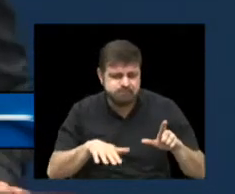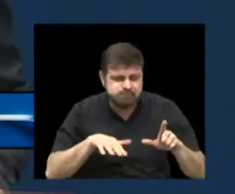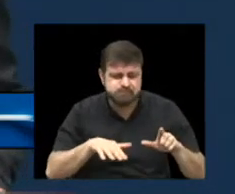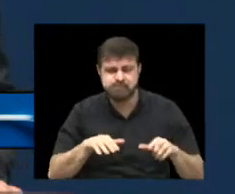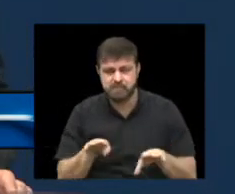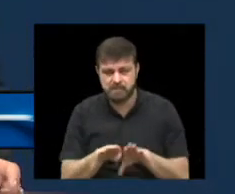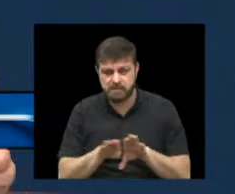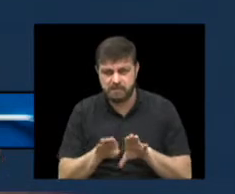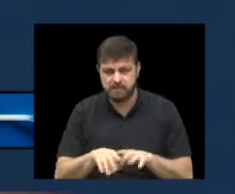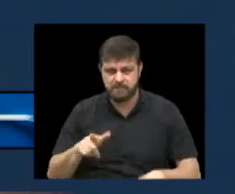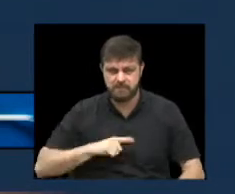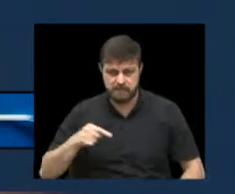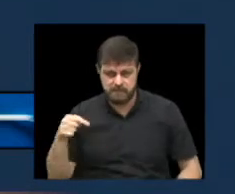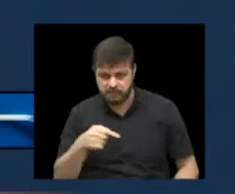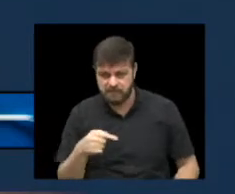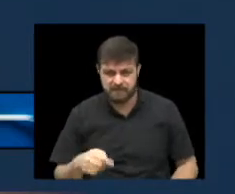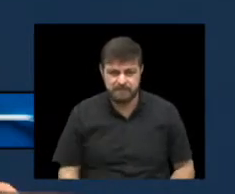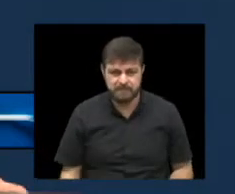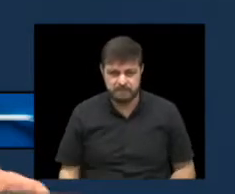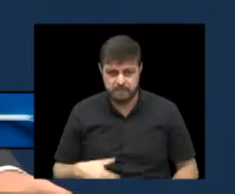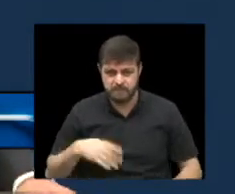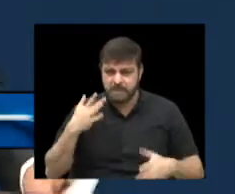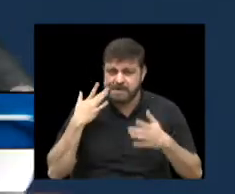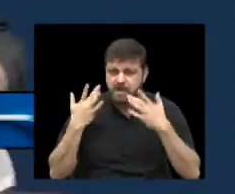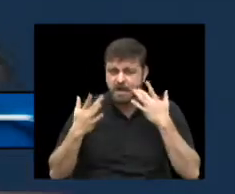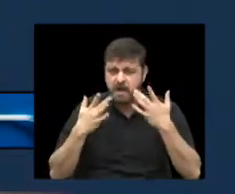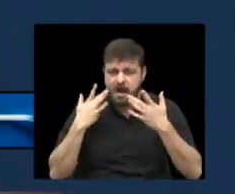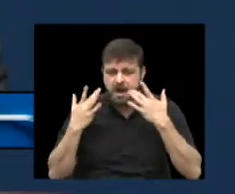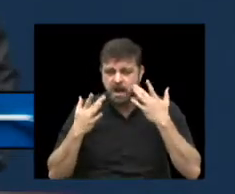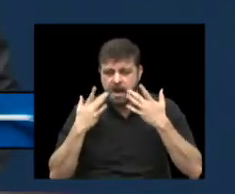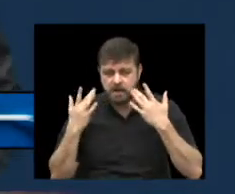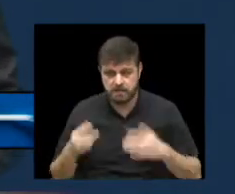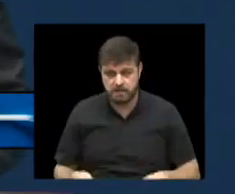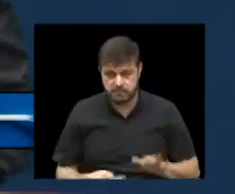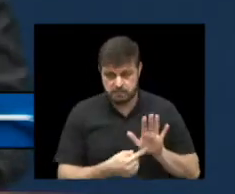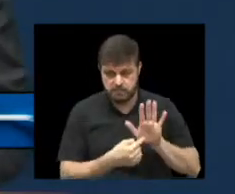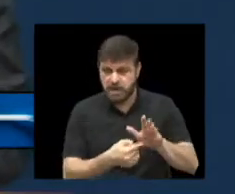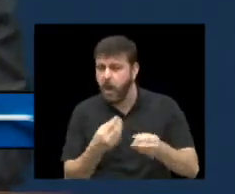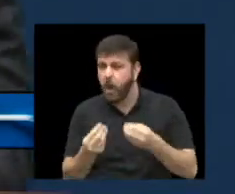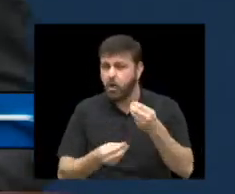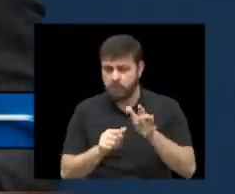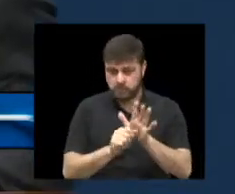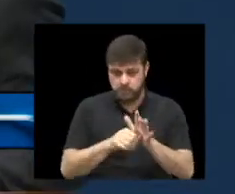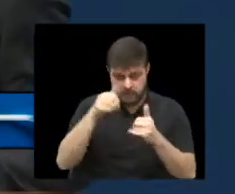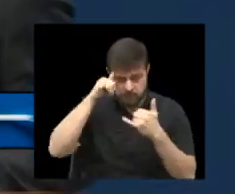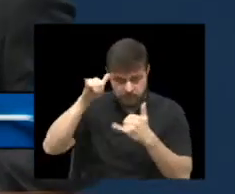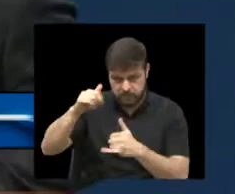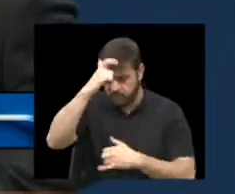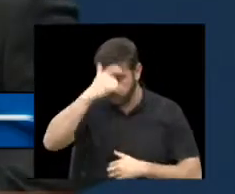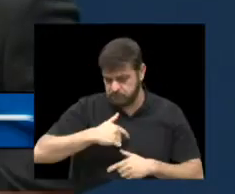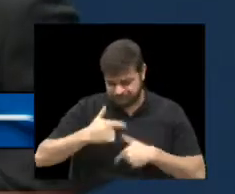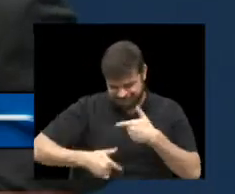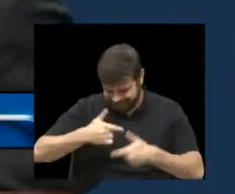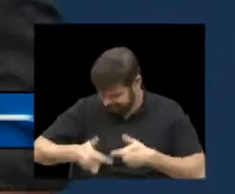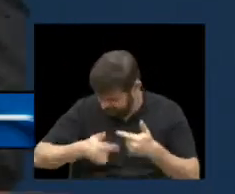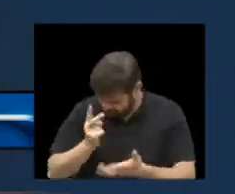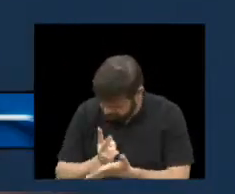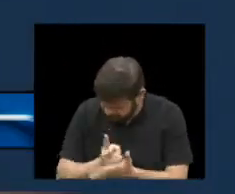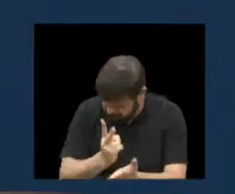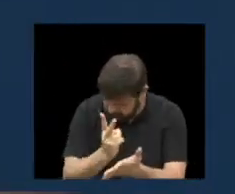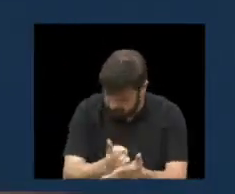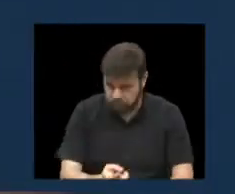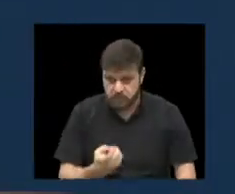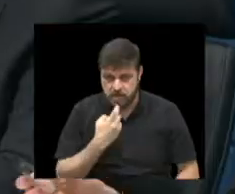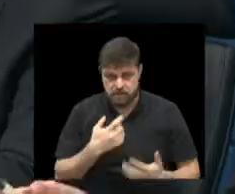e o Negão Moscril e teatro com uma peça de prevenção. A cidade não fecha, o vereador não dorme. Obrigado, vereador presidente.